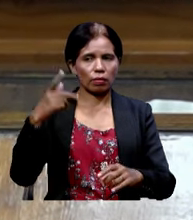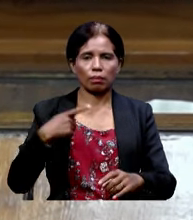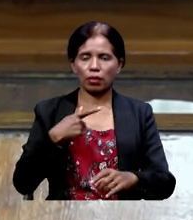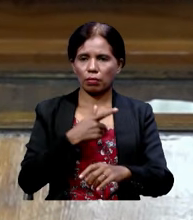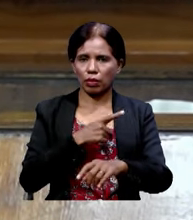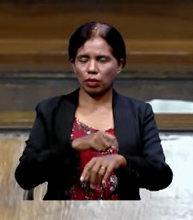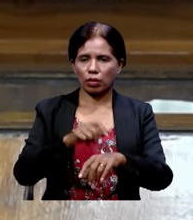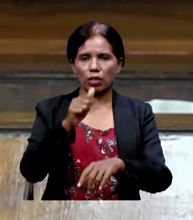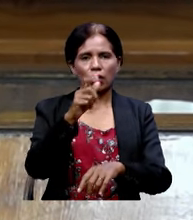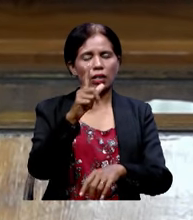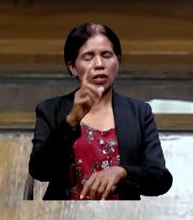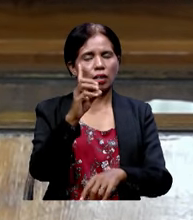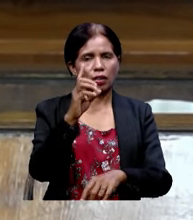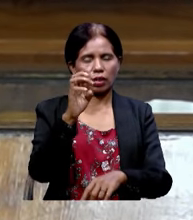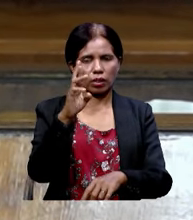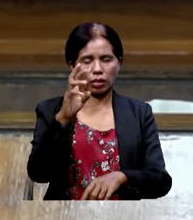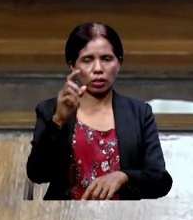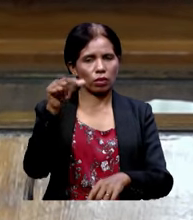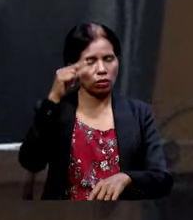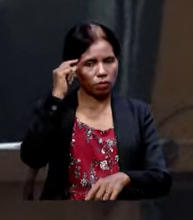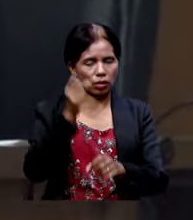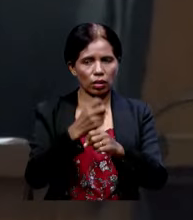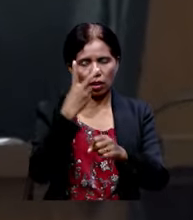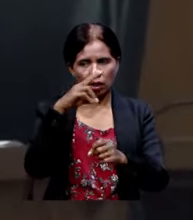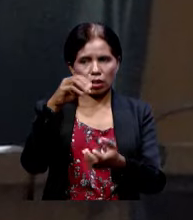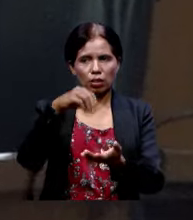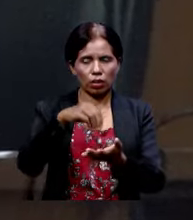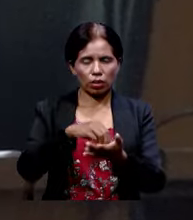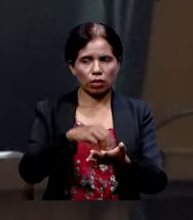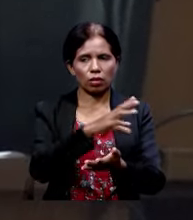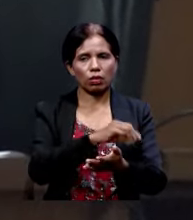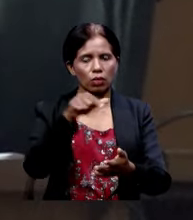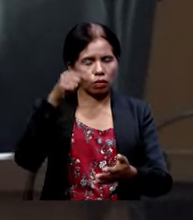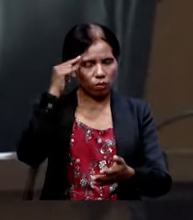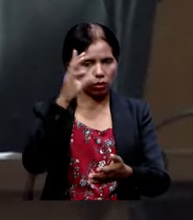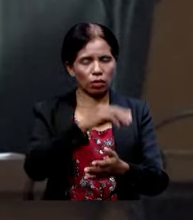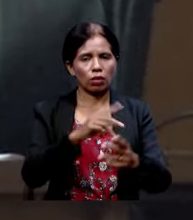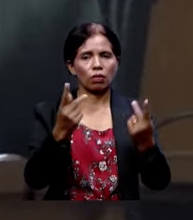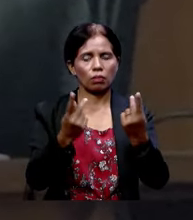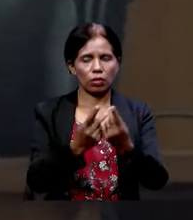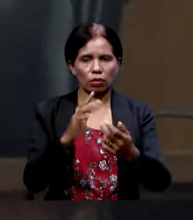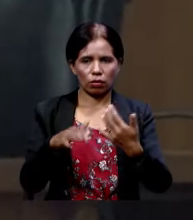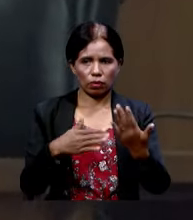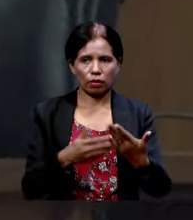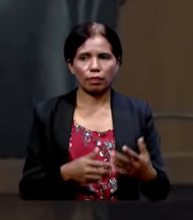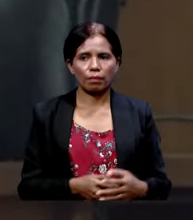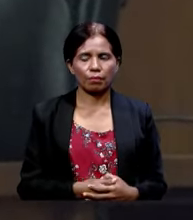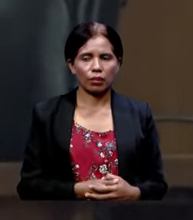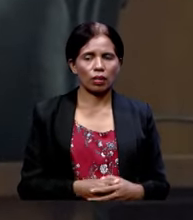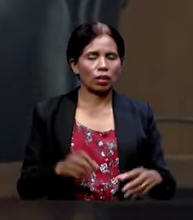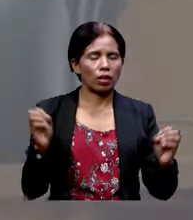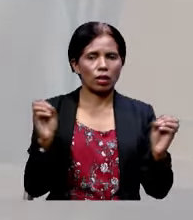Parlamentares, Adérito Hugo da Costa, Atetem, governo se rala avaliação para contrato entre governo e empresa Hiracrem. Laos fácil,